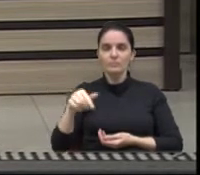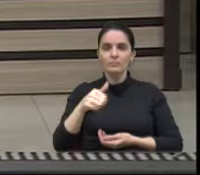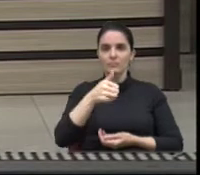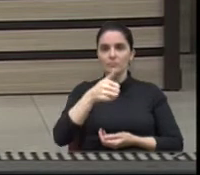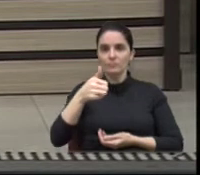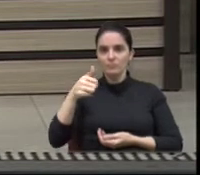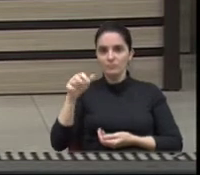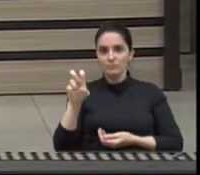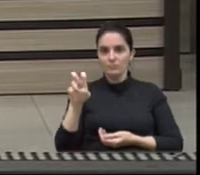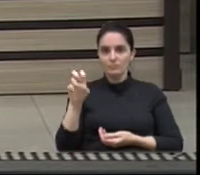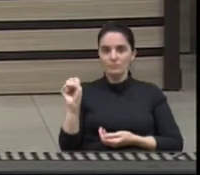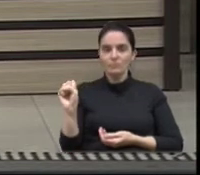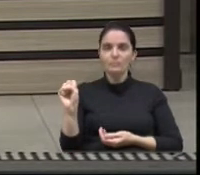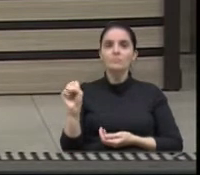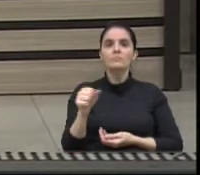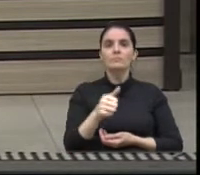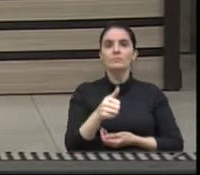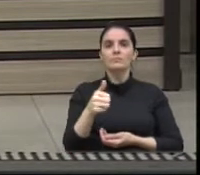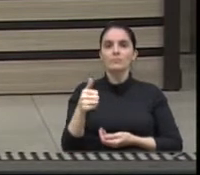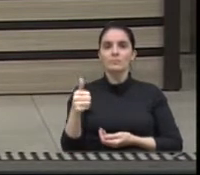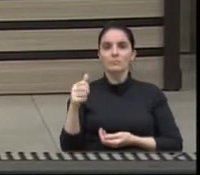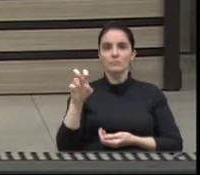1157/17, 1158/17,